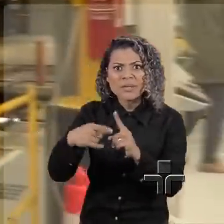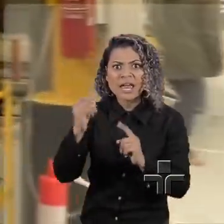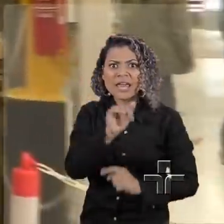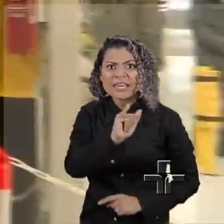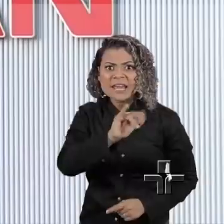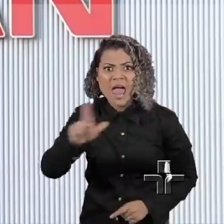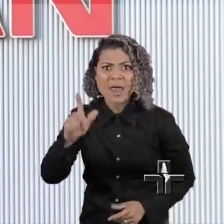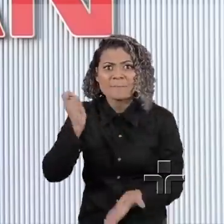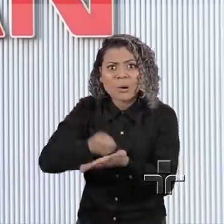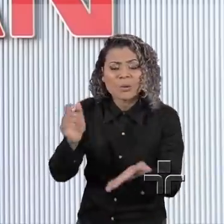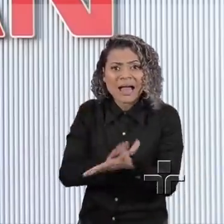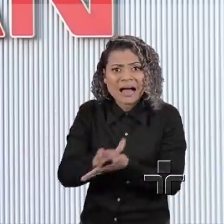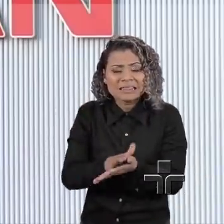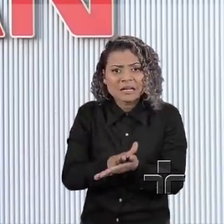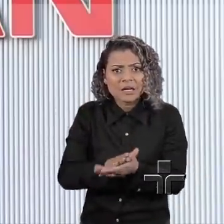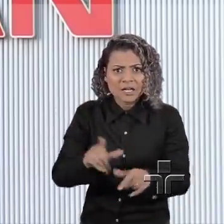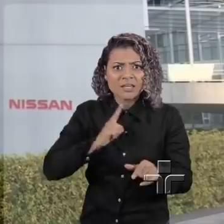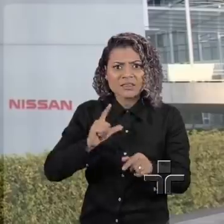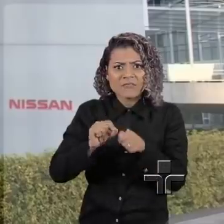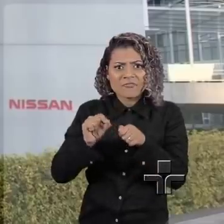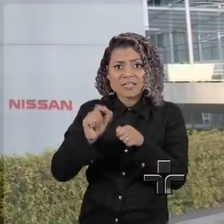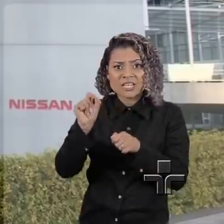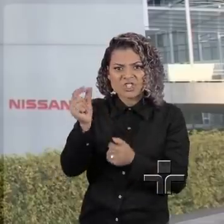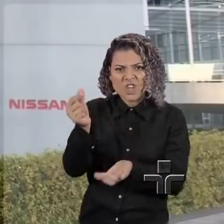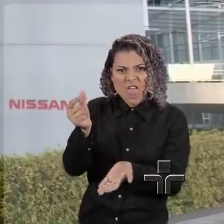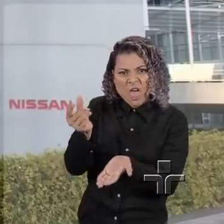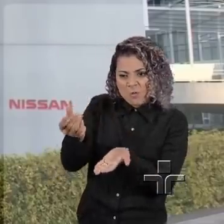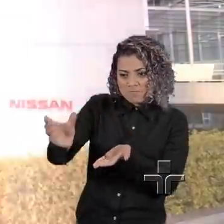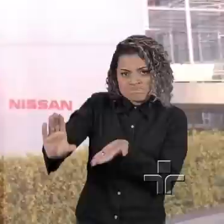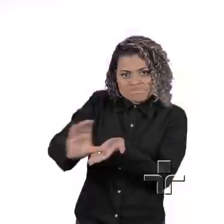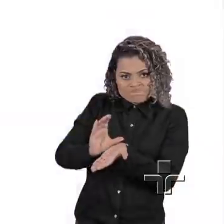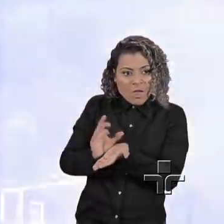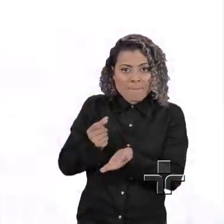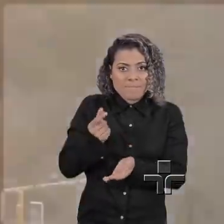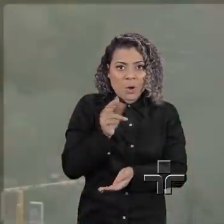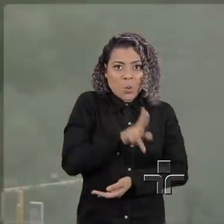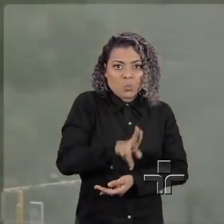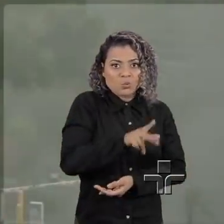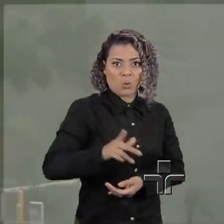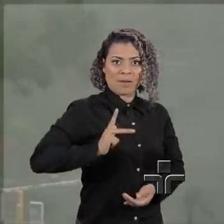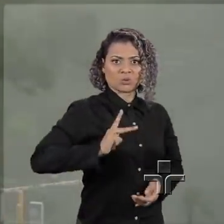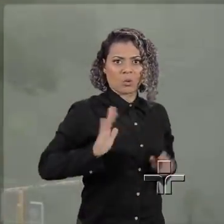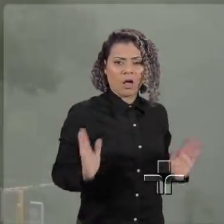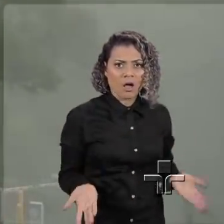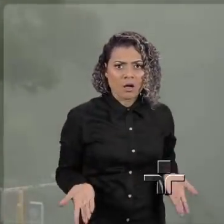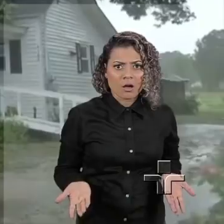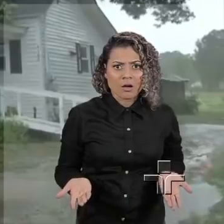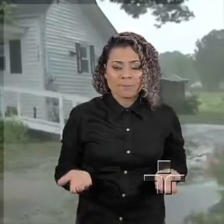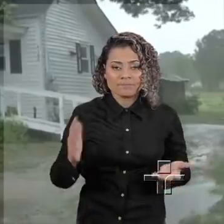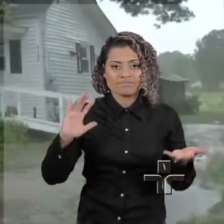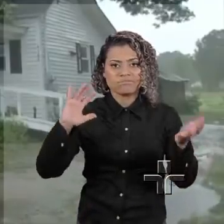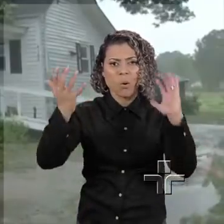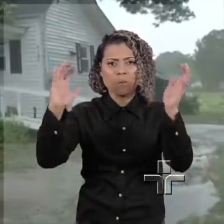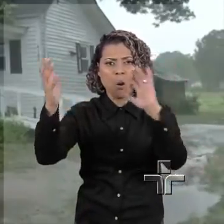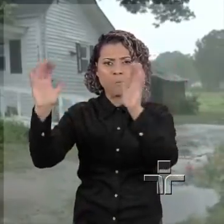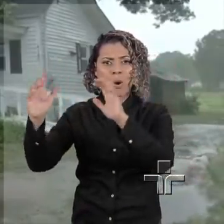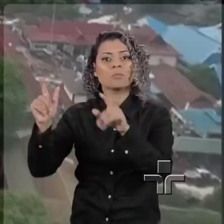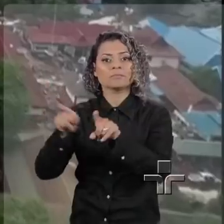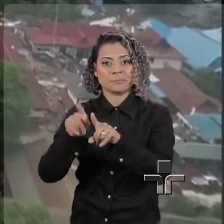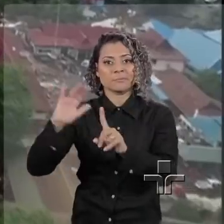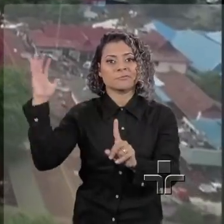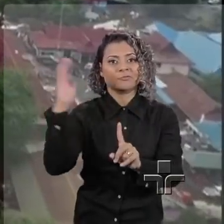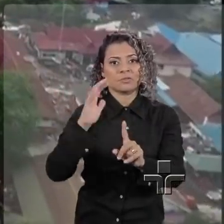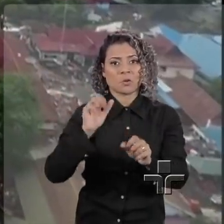fraude fiscal e por usar ativos da Nissan para ganho pessoal. A força da natureza também deixou